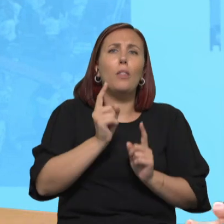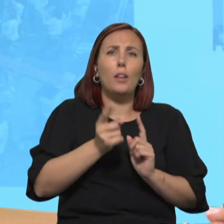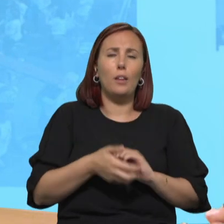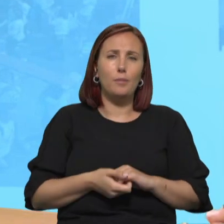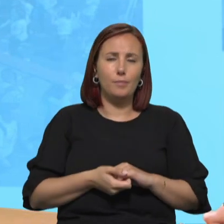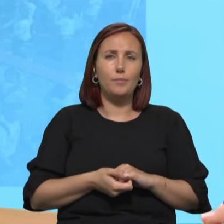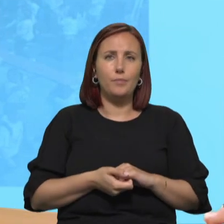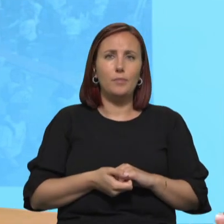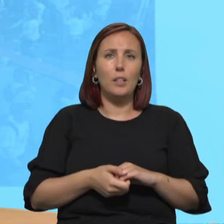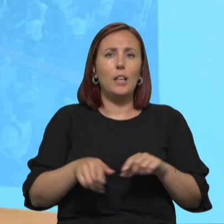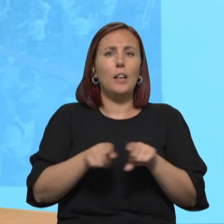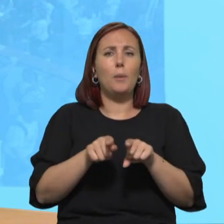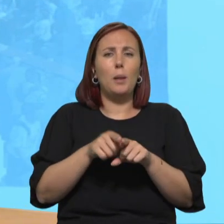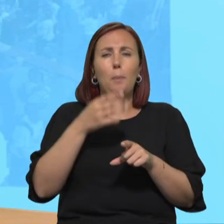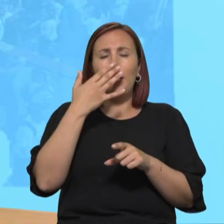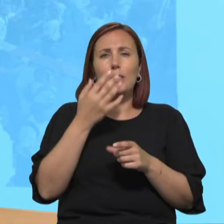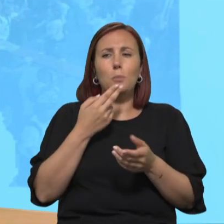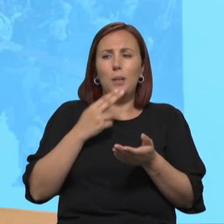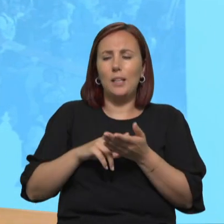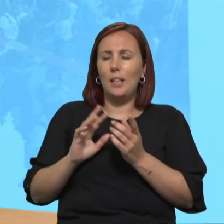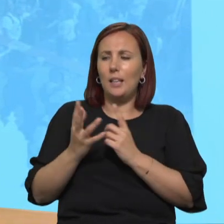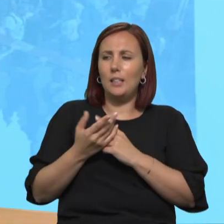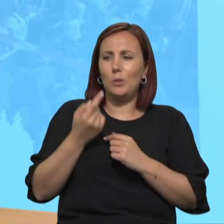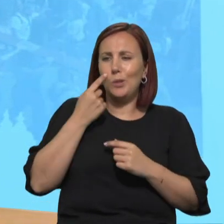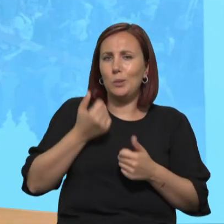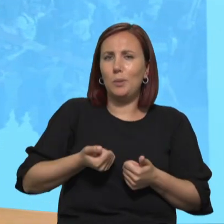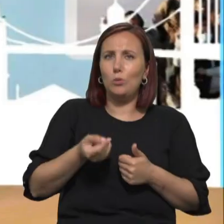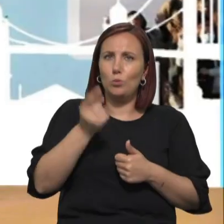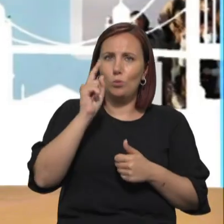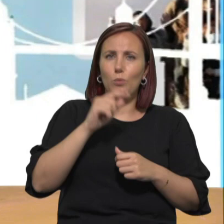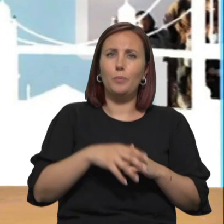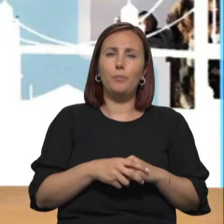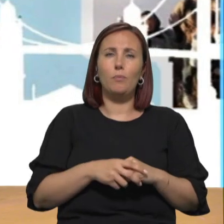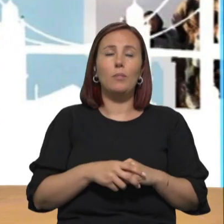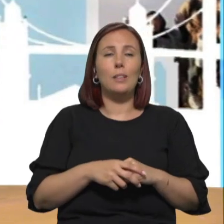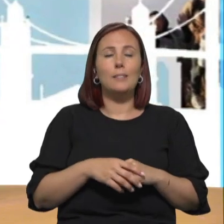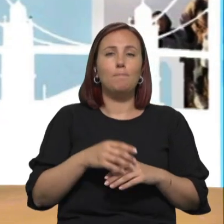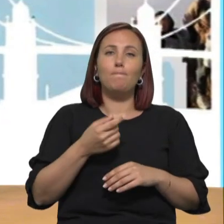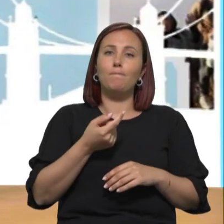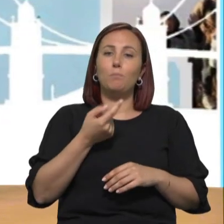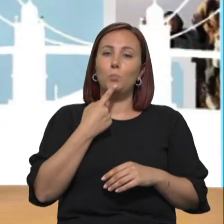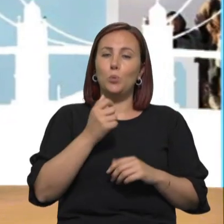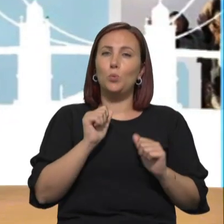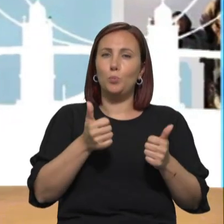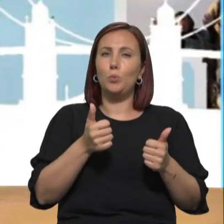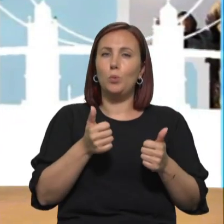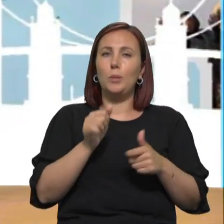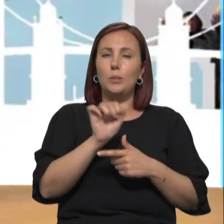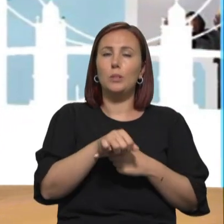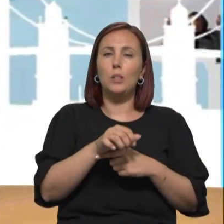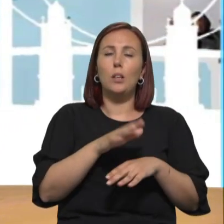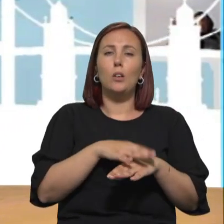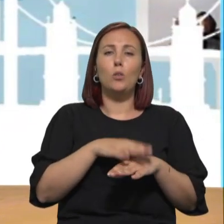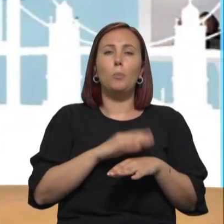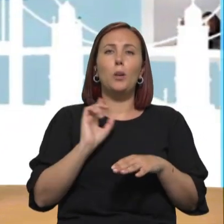um tanto ou quanto desconhecida ainda. Não, tem muita razão de ser essa pergunta, porque nós,